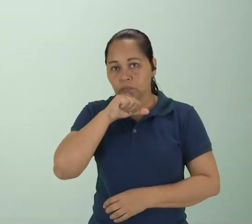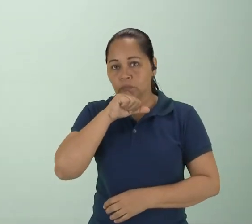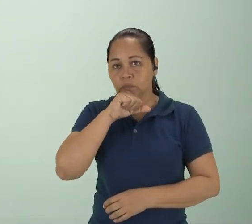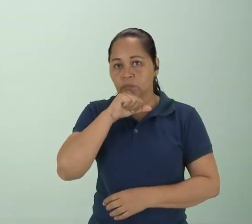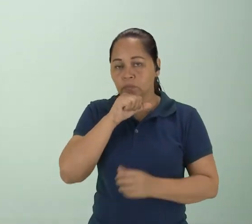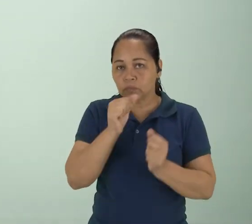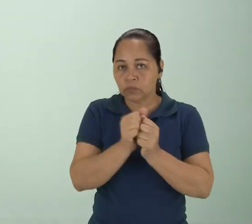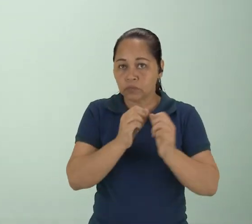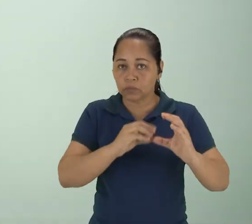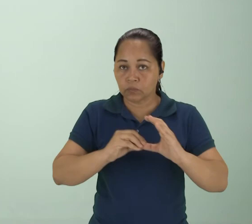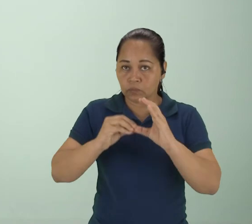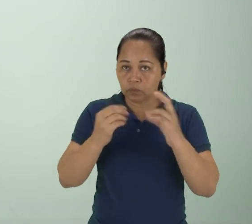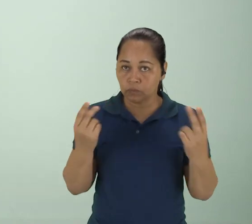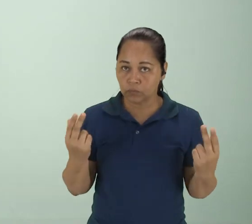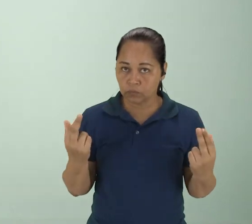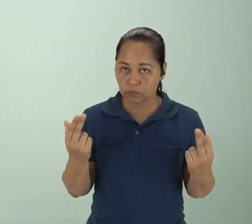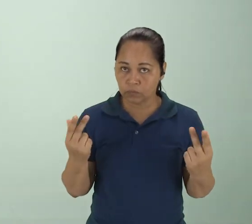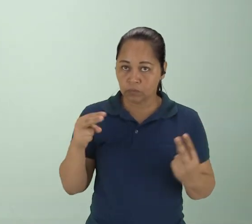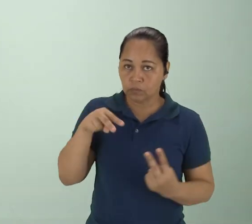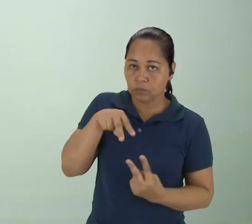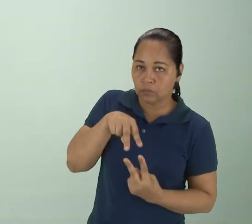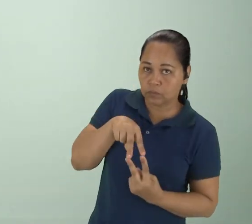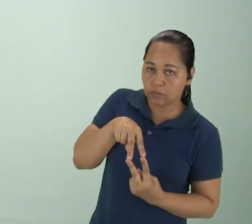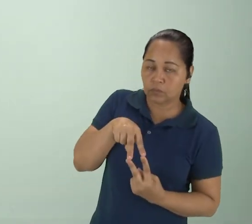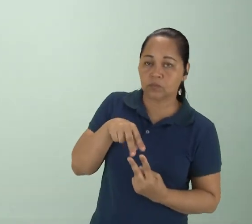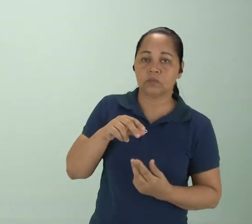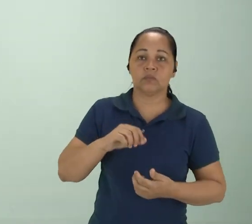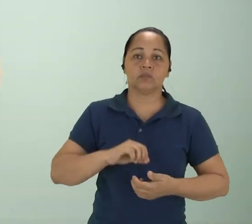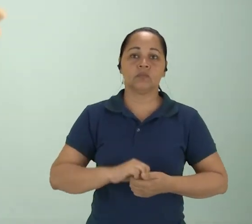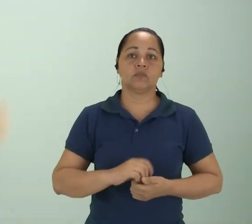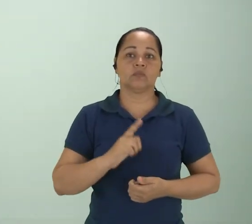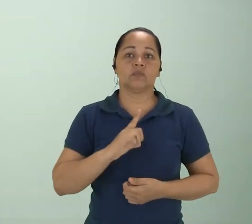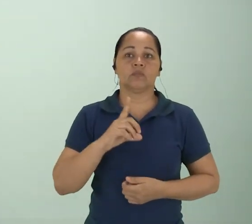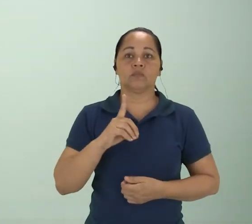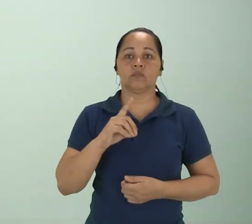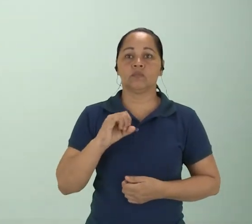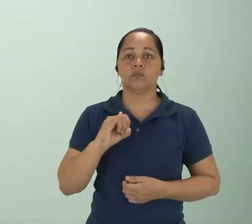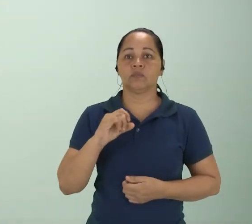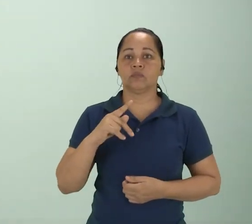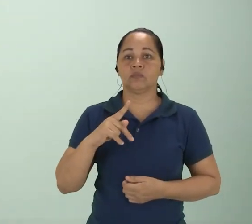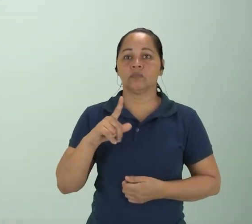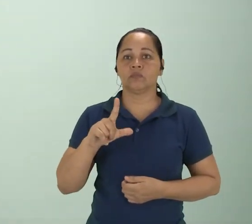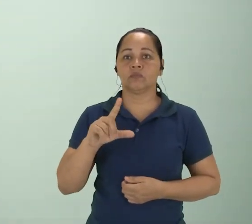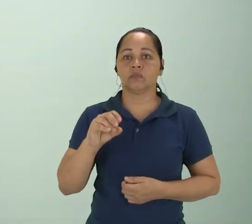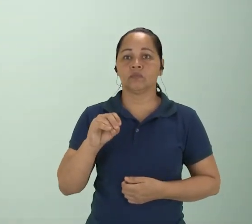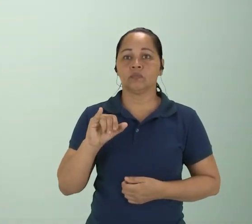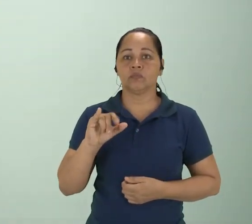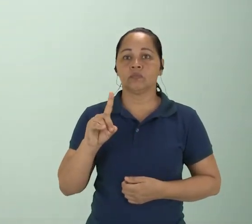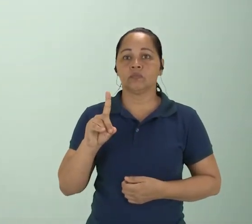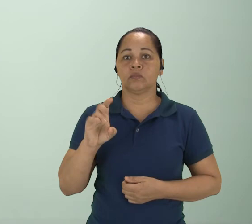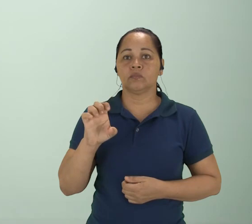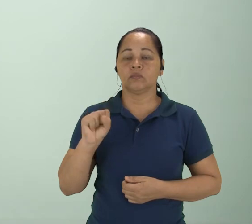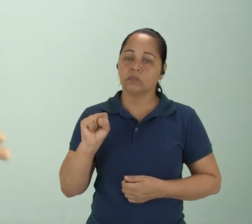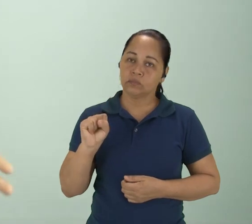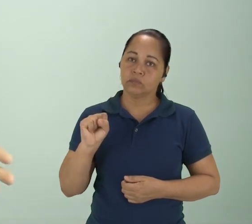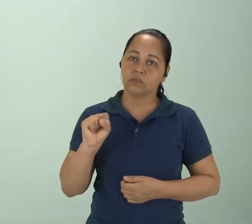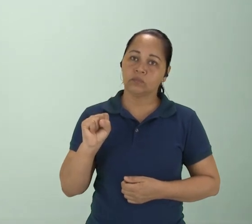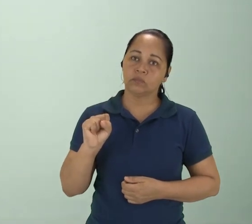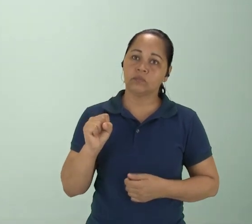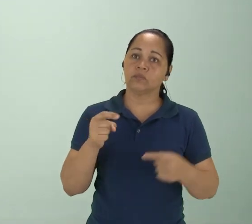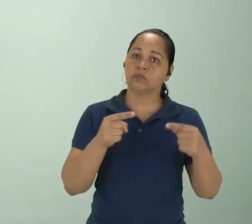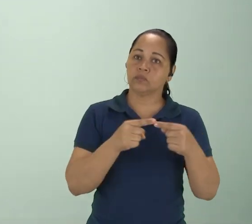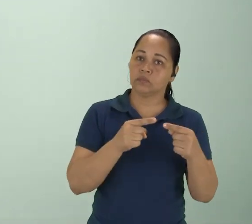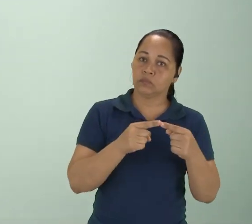quantidade de material genético, tá bom? São células diploides dando origem a células diploides, diferente da meiose, que a gente vai ter